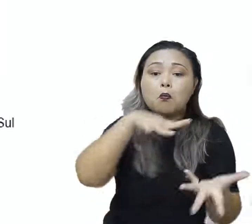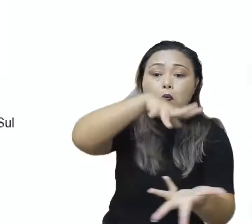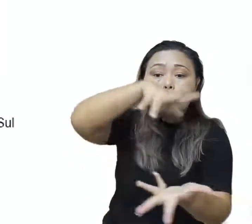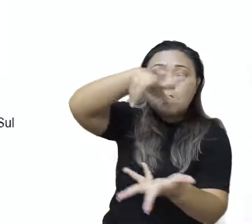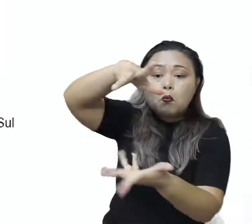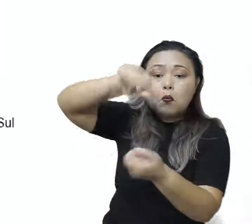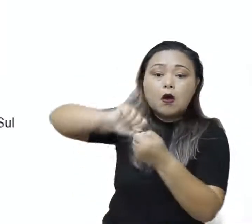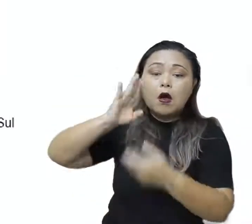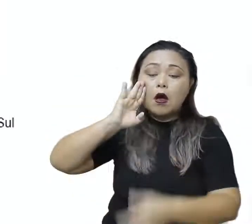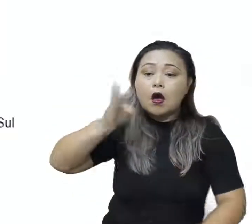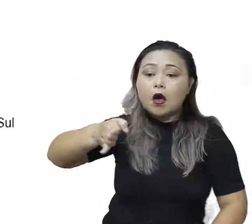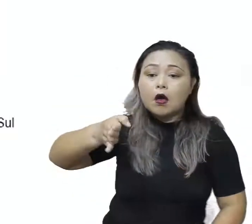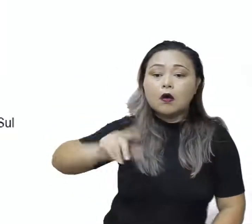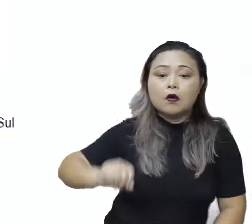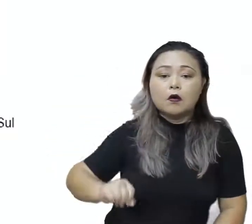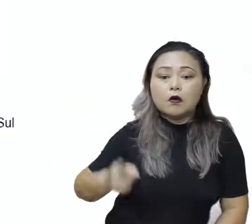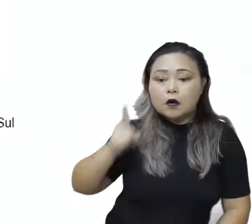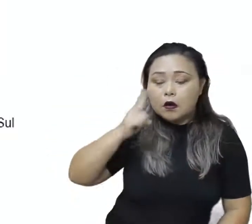dando destaque a quem?